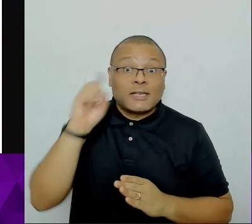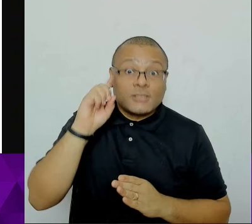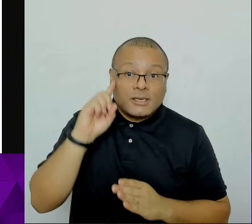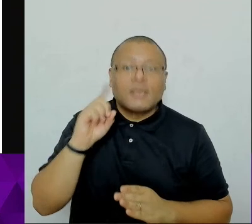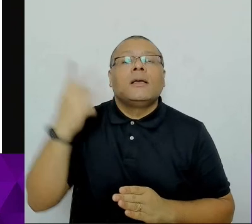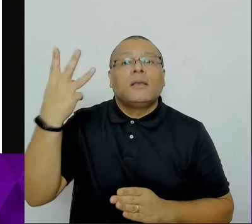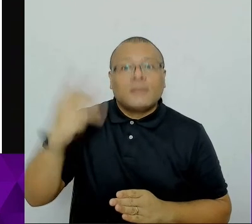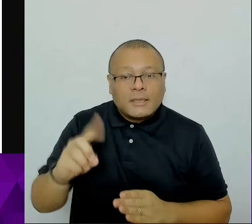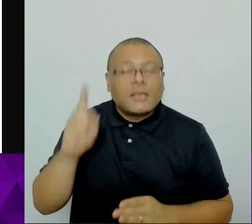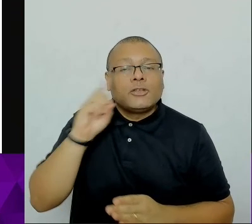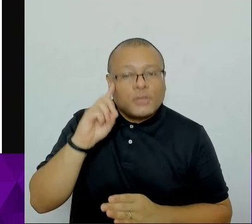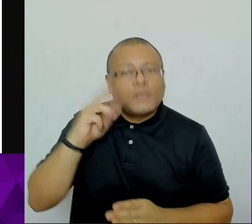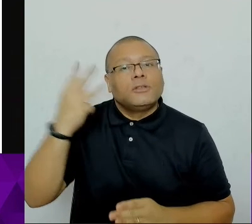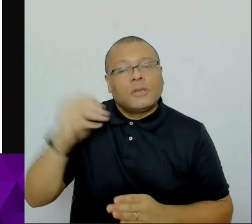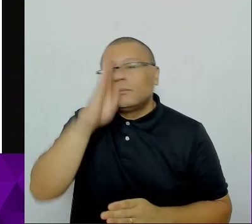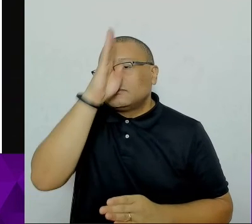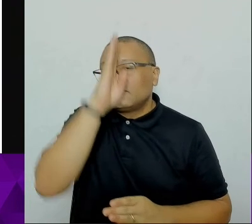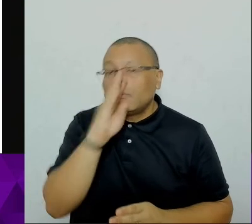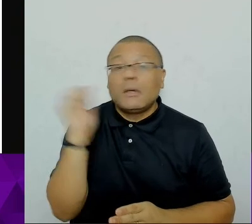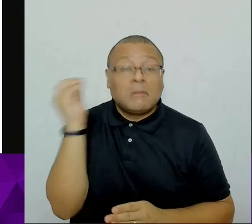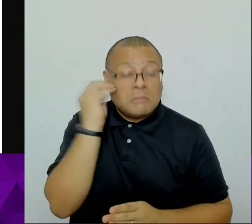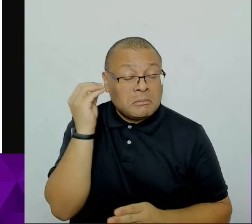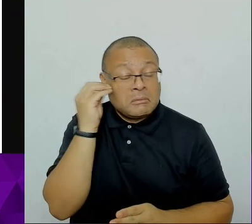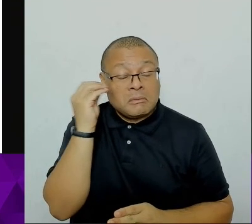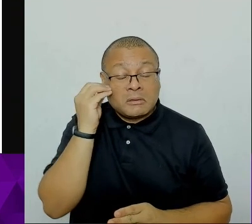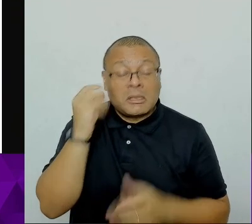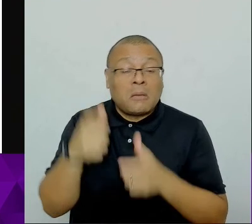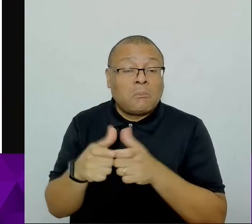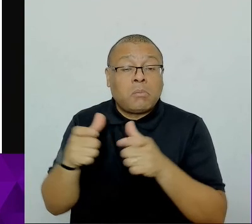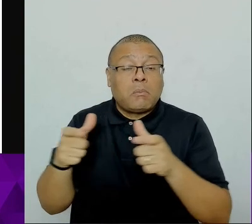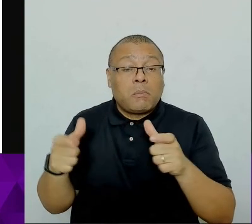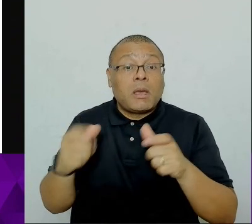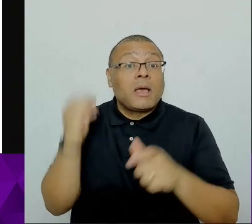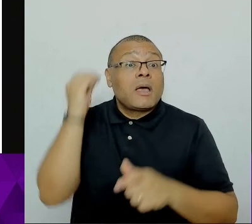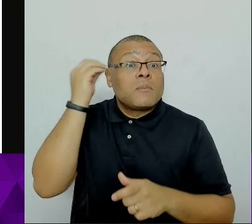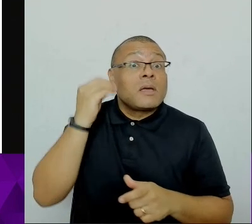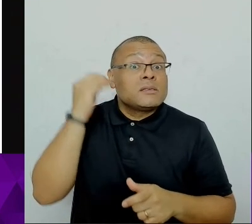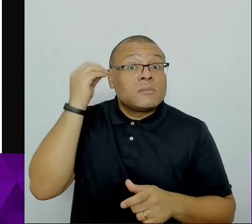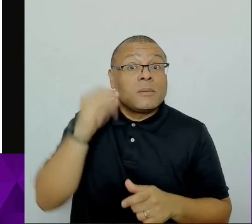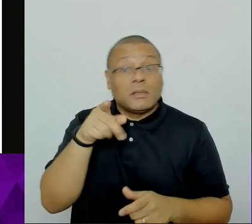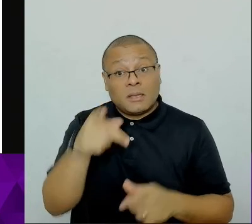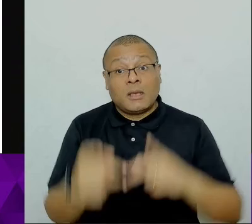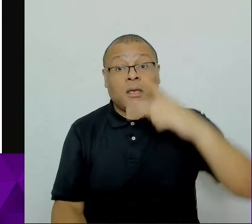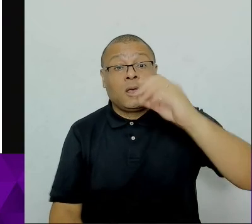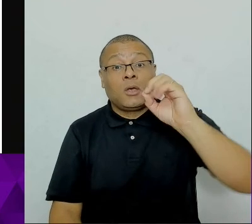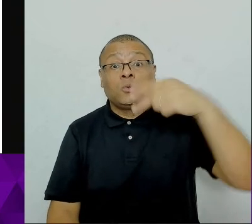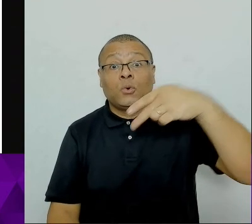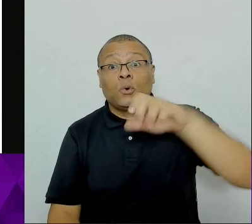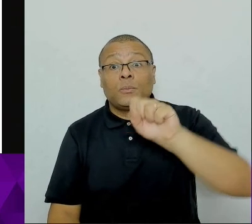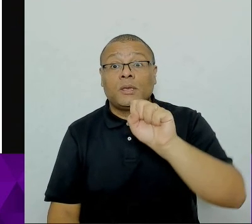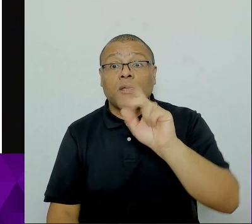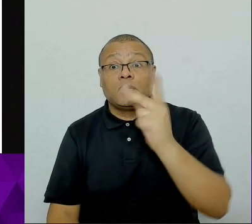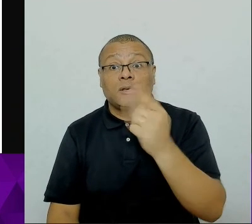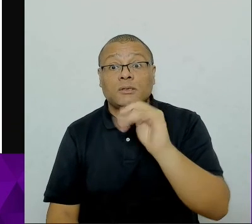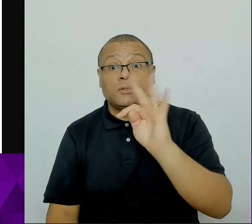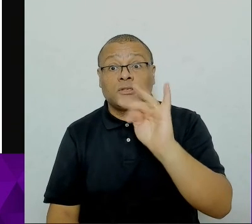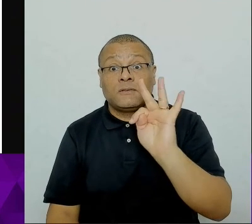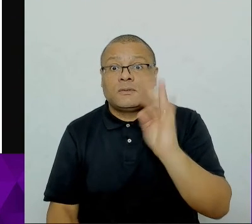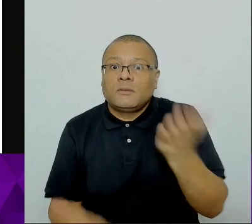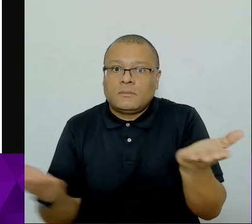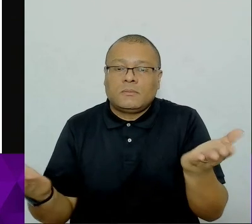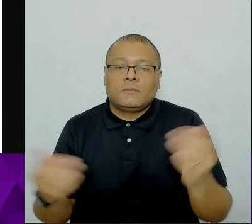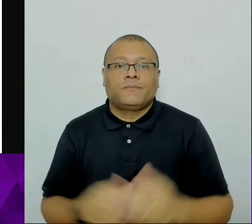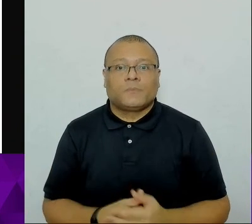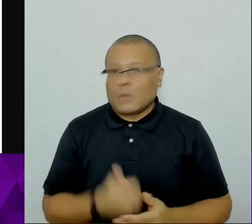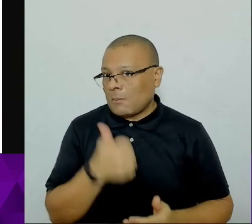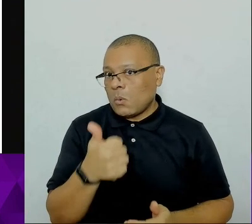entrega, toda a sua questão de testes, toda a sua escala nesse OpenShift disponível lá no Sandbox. Tá bom?